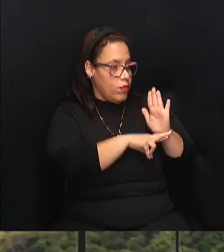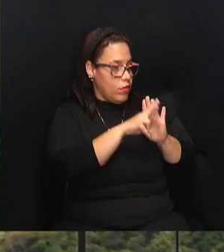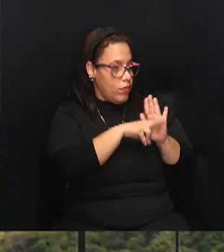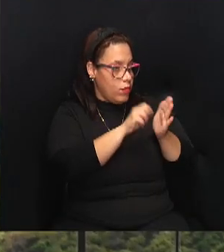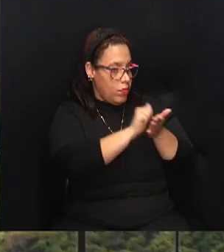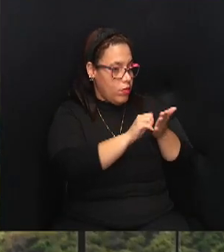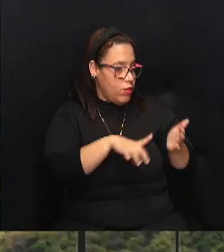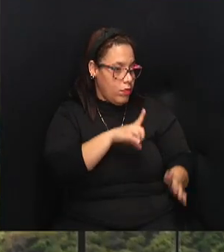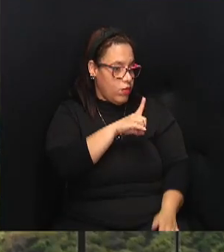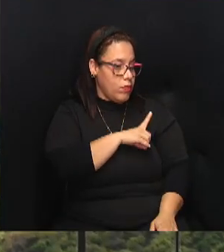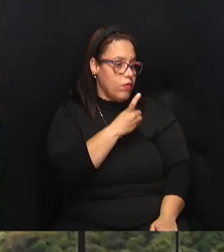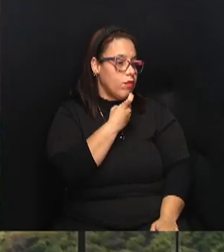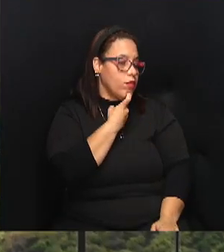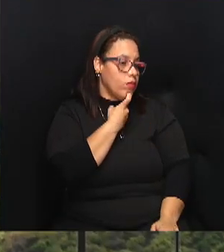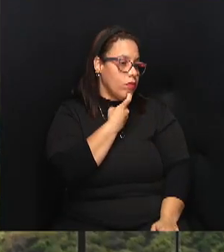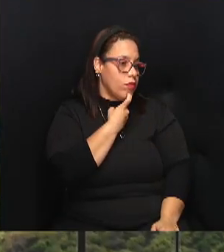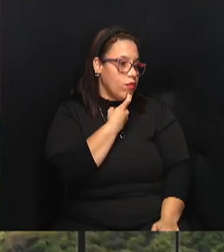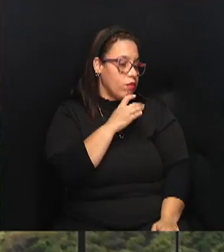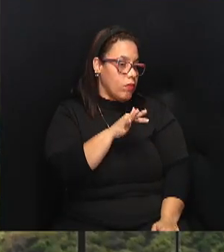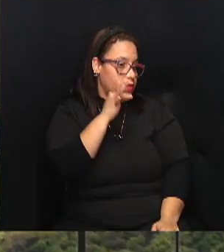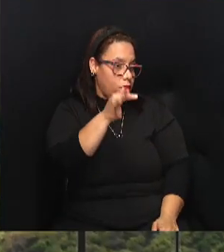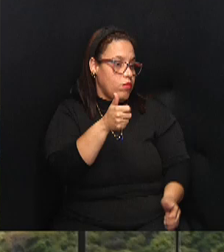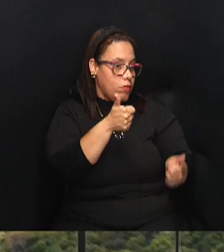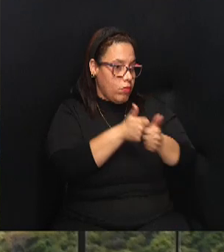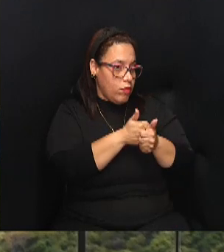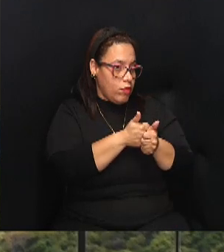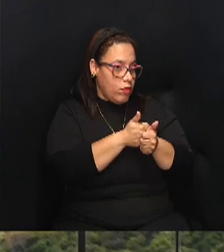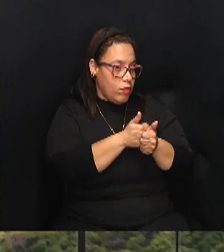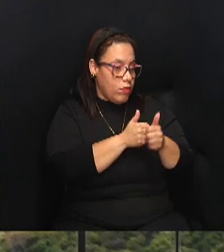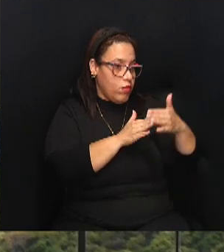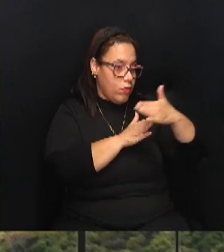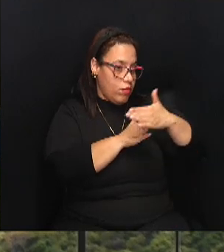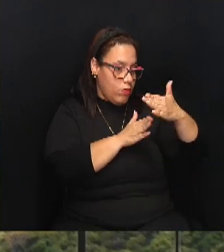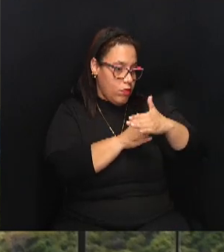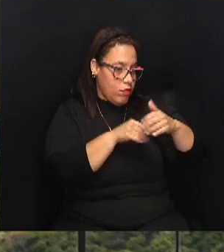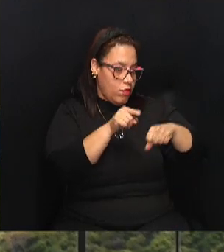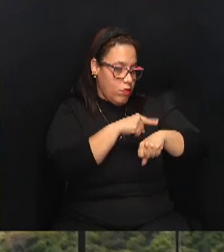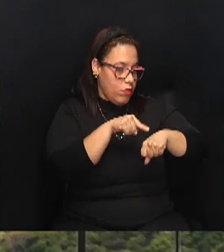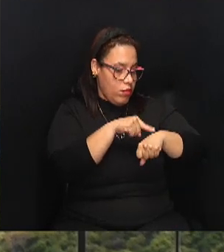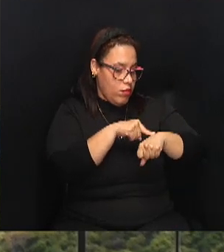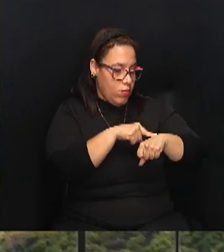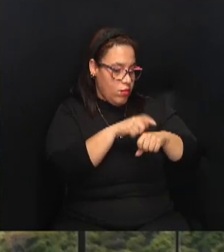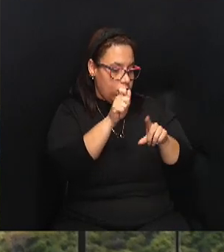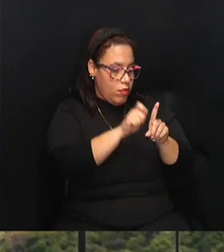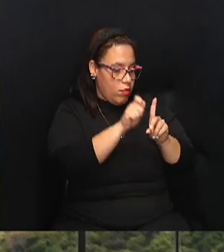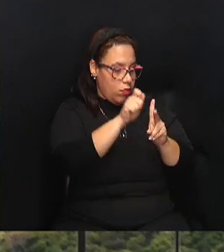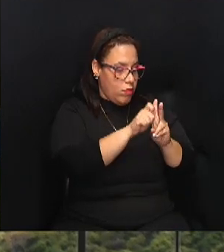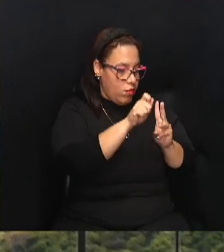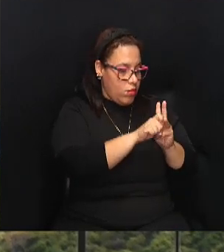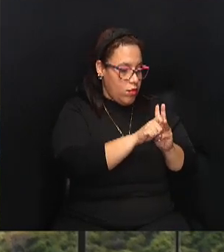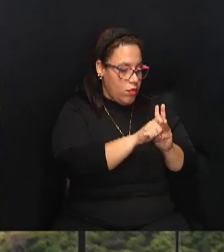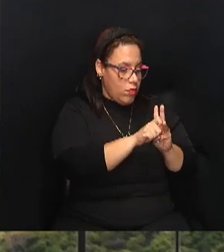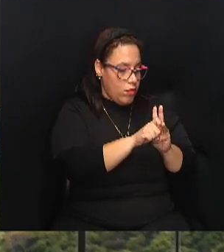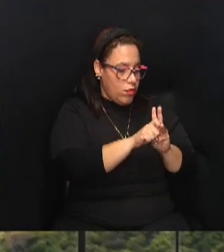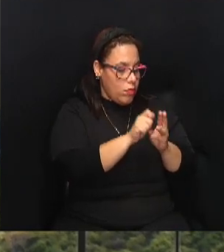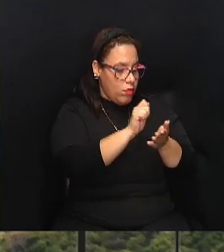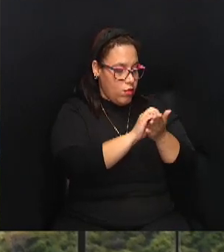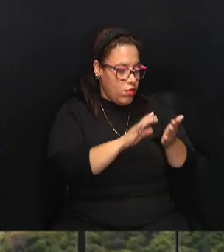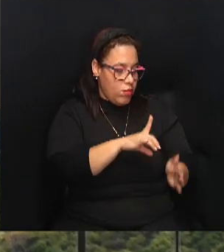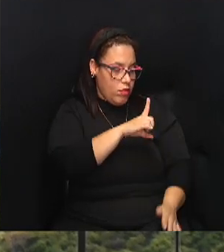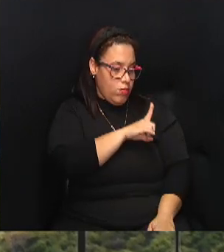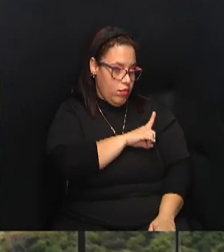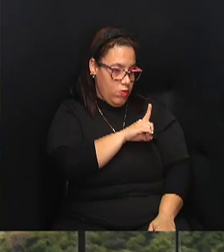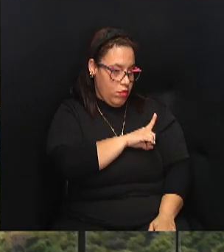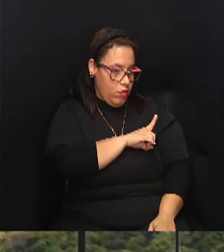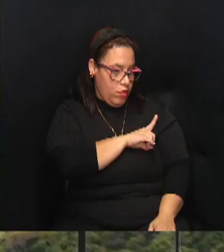atividade aqui em Campinas, quem sabe num futuro próximo, tem um limite na carga de trabalho mensal dos policiais da atividade